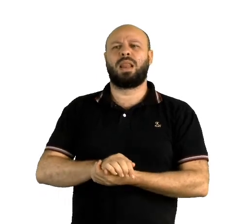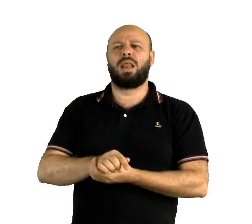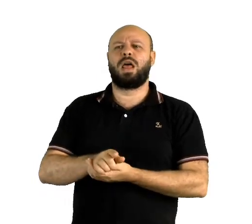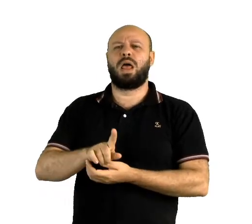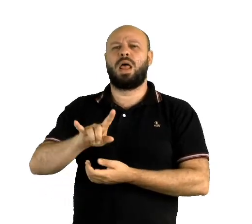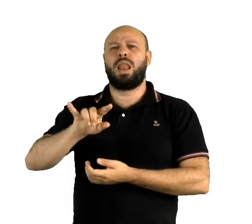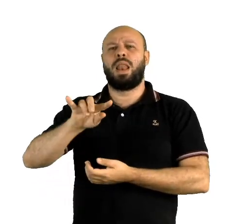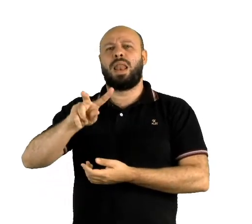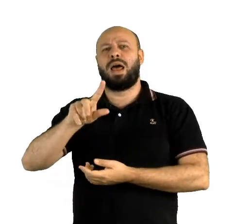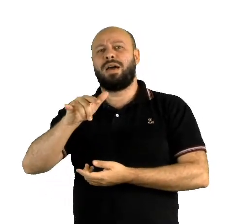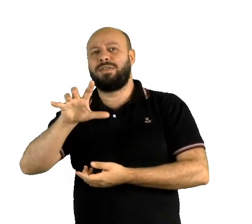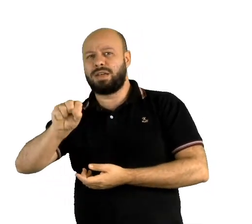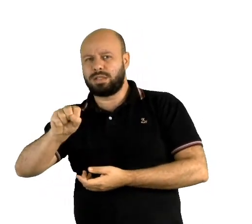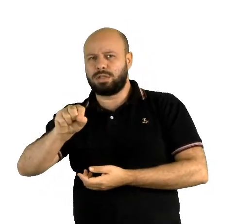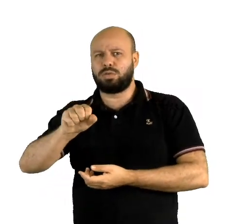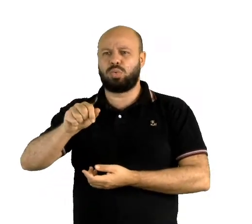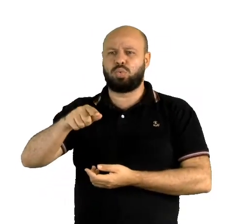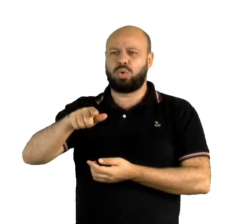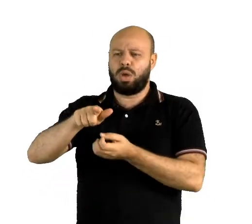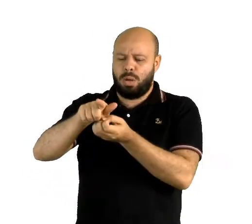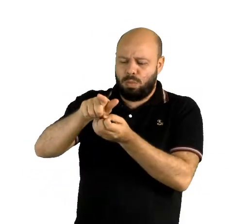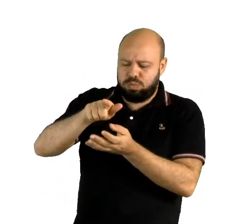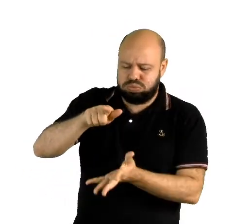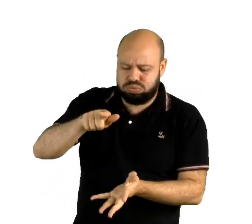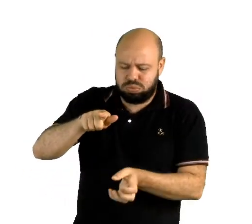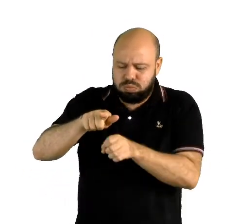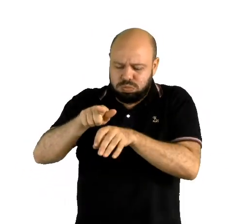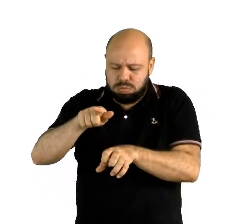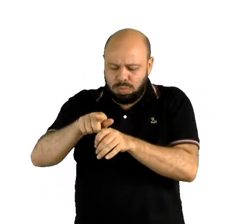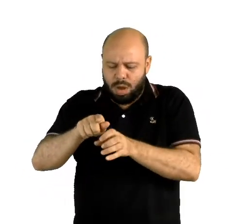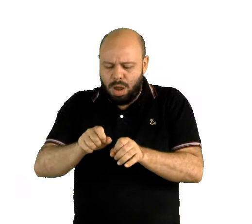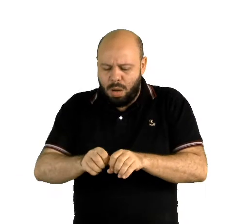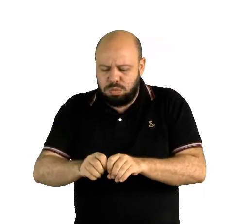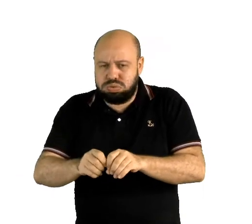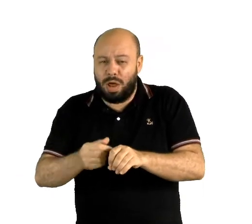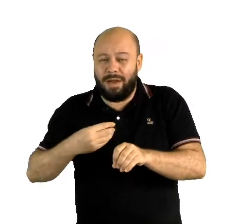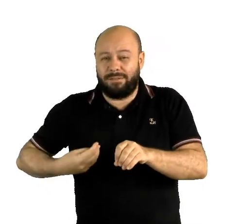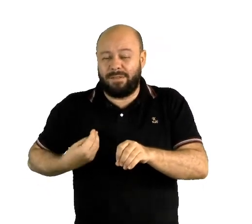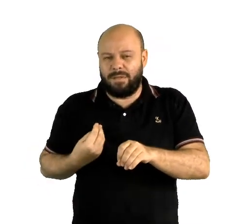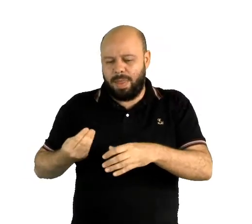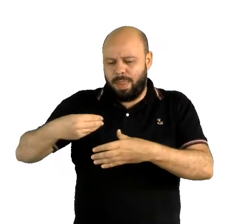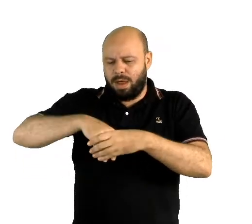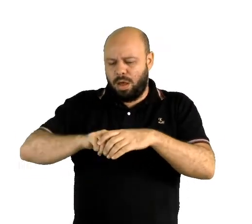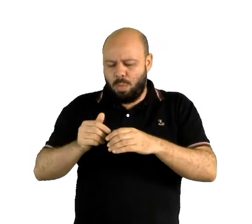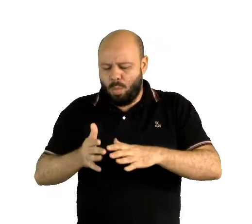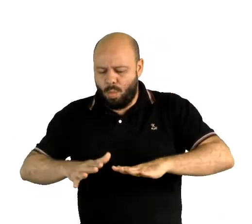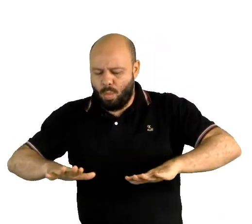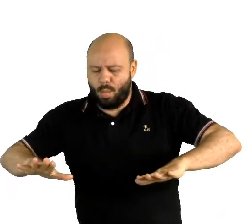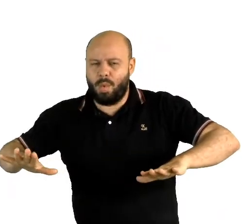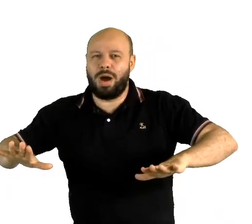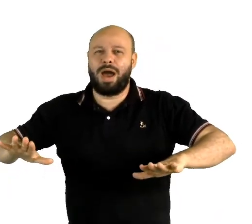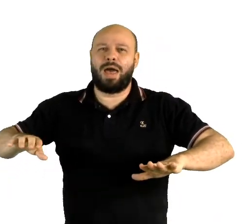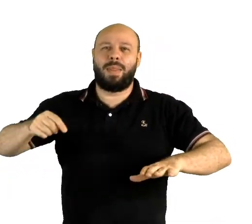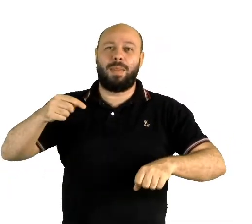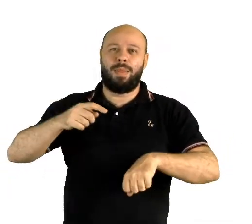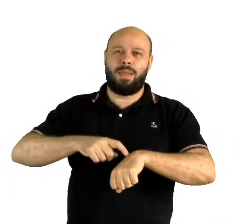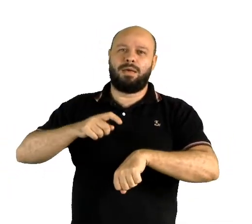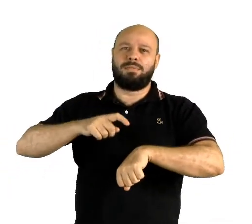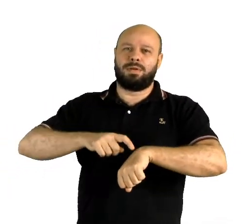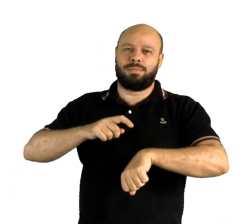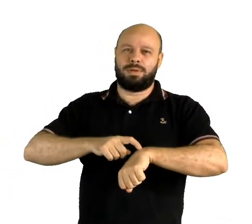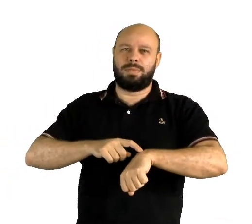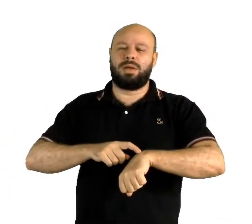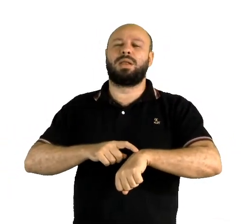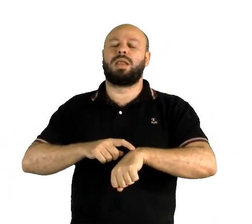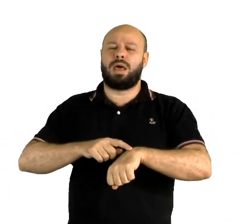das libélulas são exclusivamente aquáticas. Então, quando a fêmea encosta o abdômen na água, ela